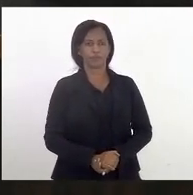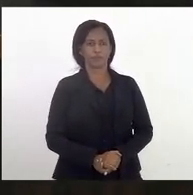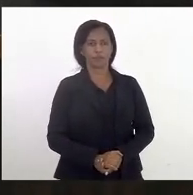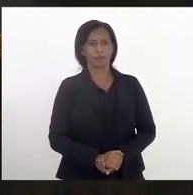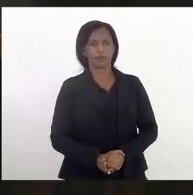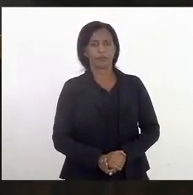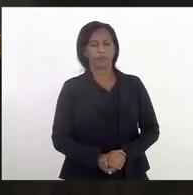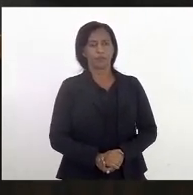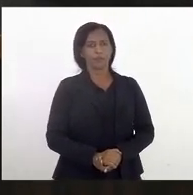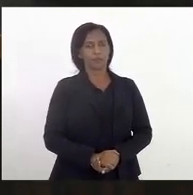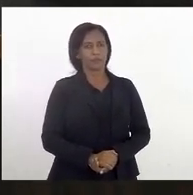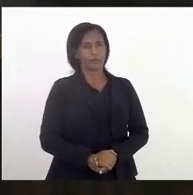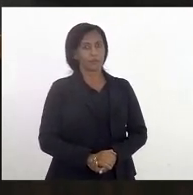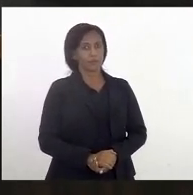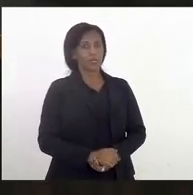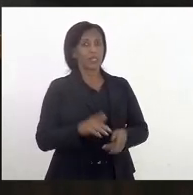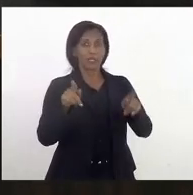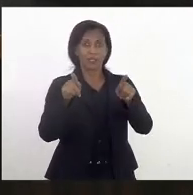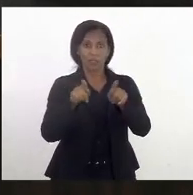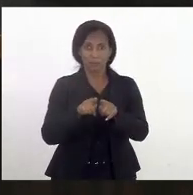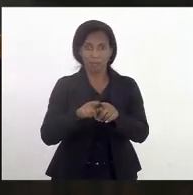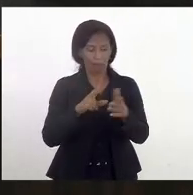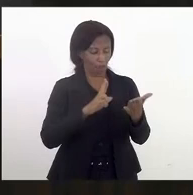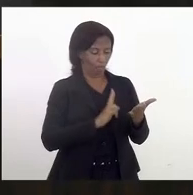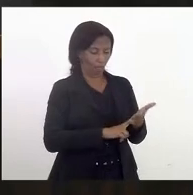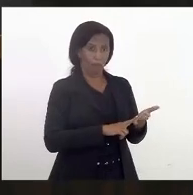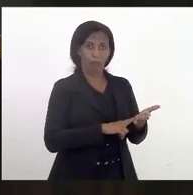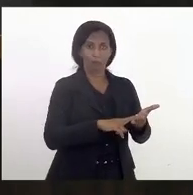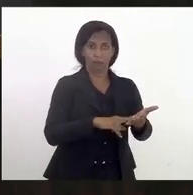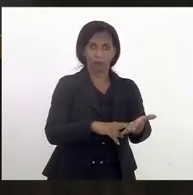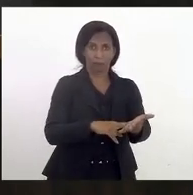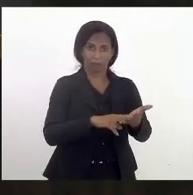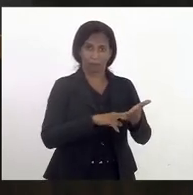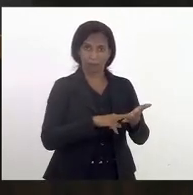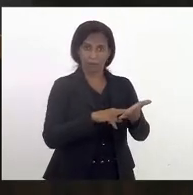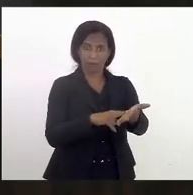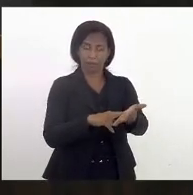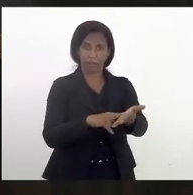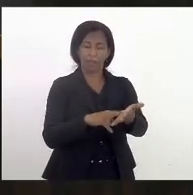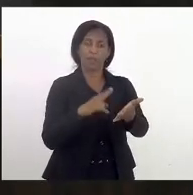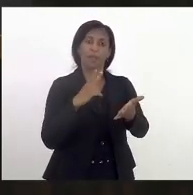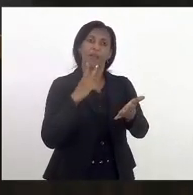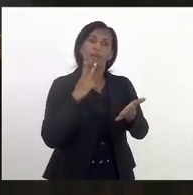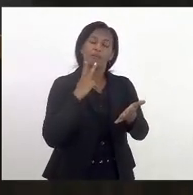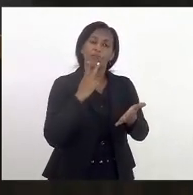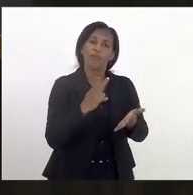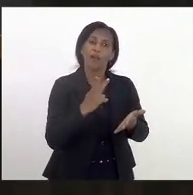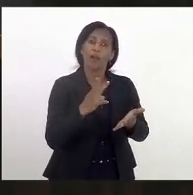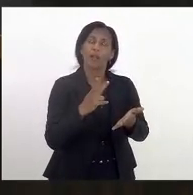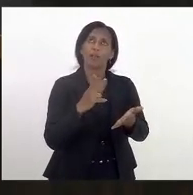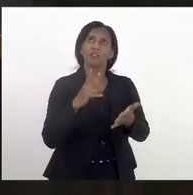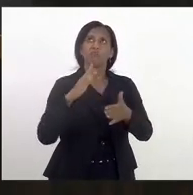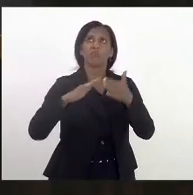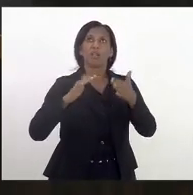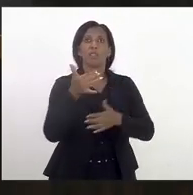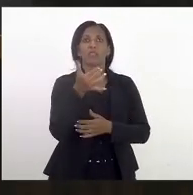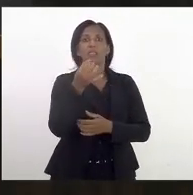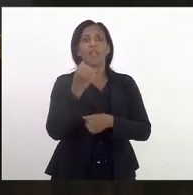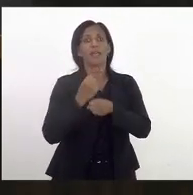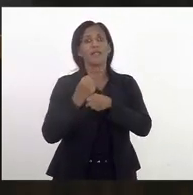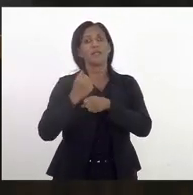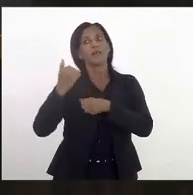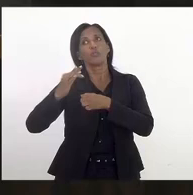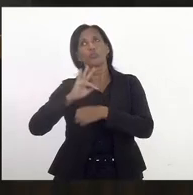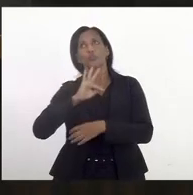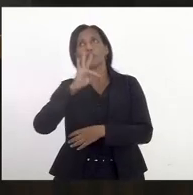Bom dia Engraçado que essa própria carta faz em uma projeção para os próximos 10 anos meio que exige da